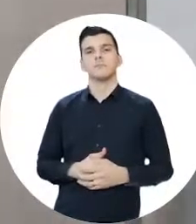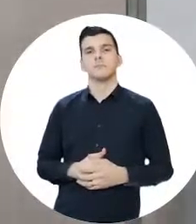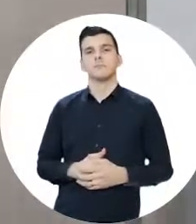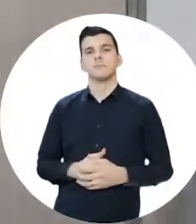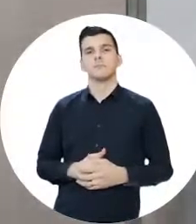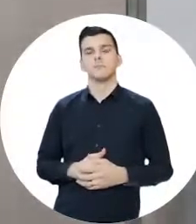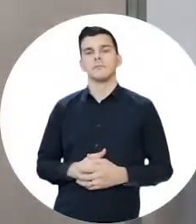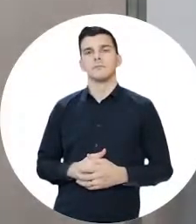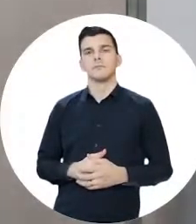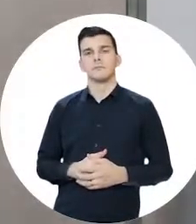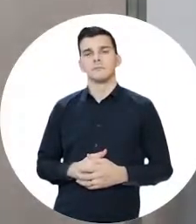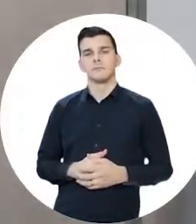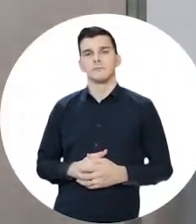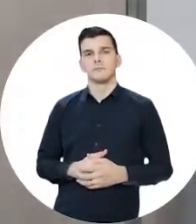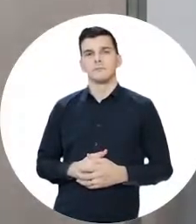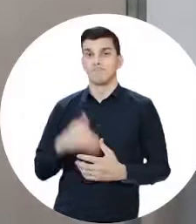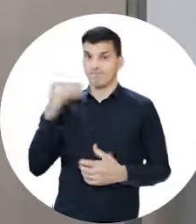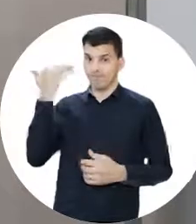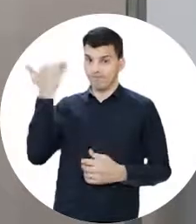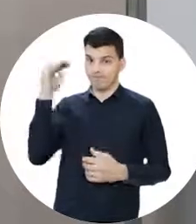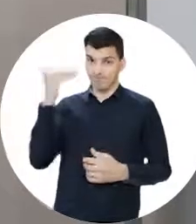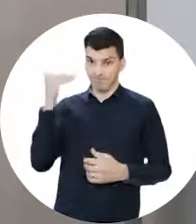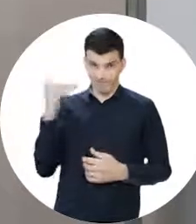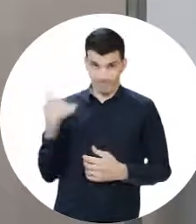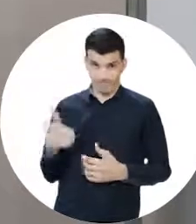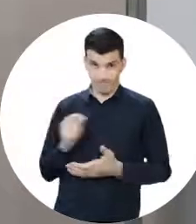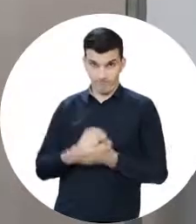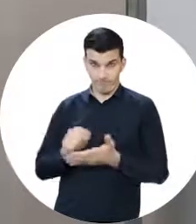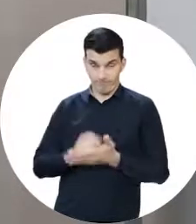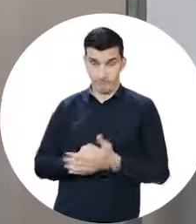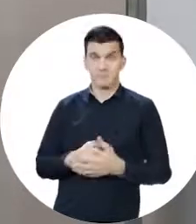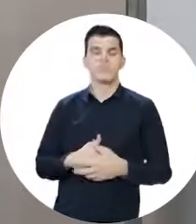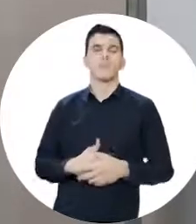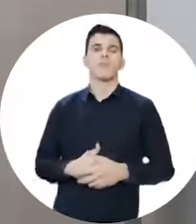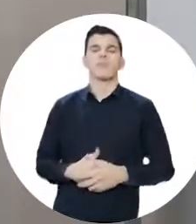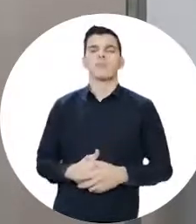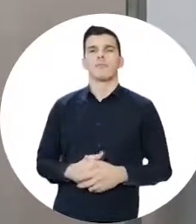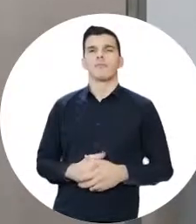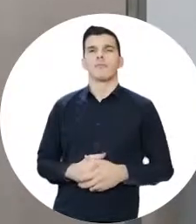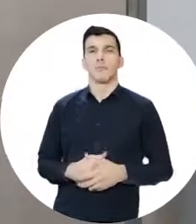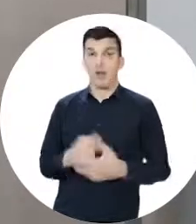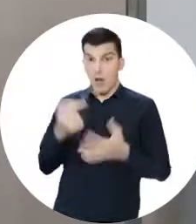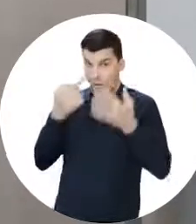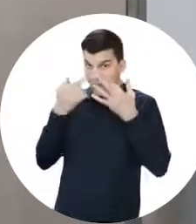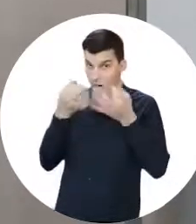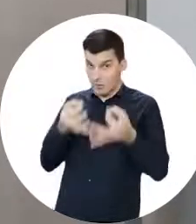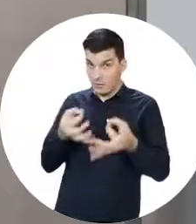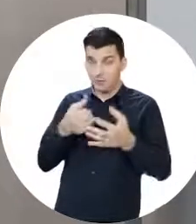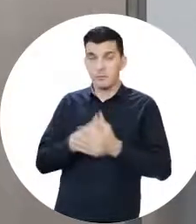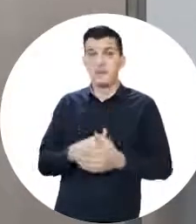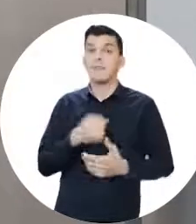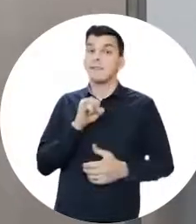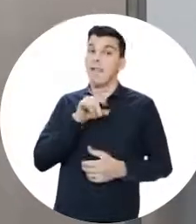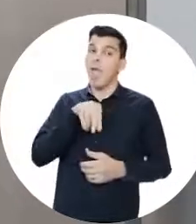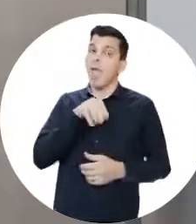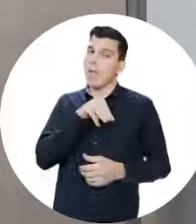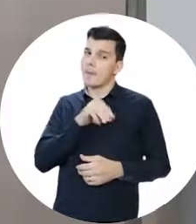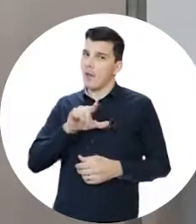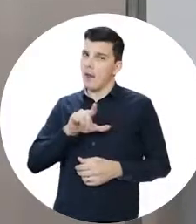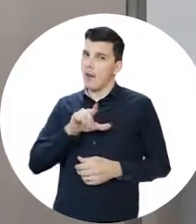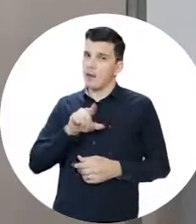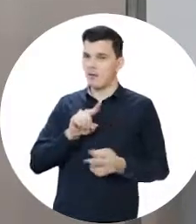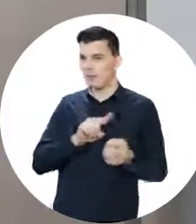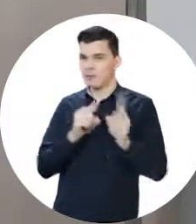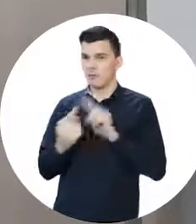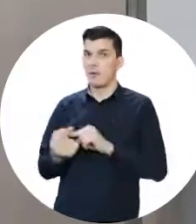Densidade, 1,19 gramas para 100 ml. Preste bem atenção, se aqui está em ml,